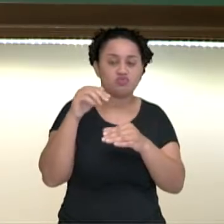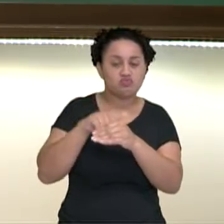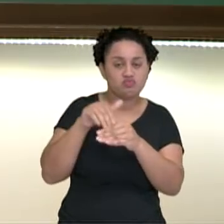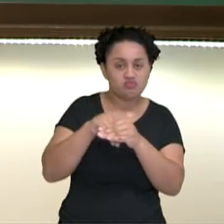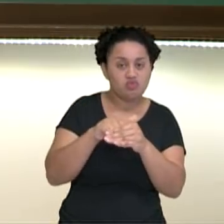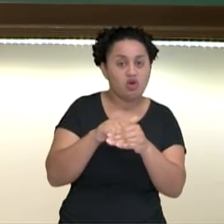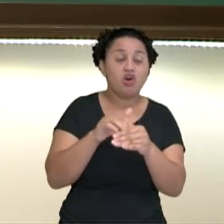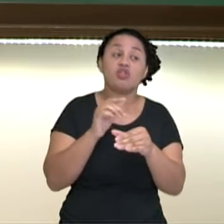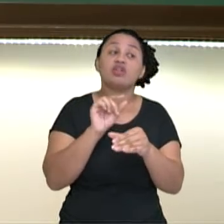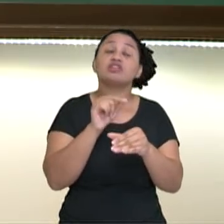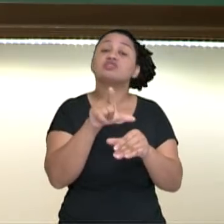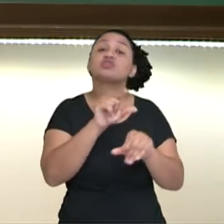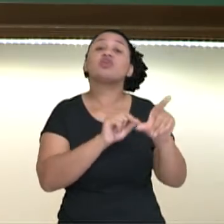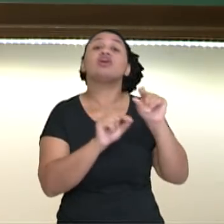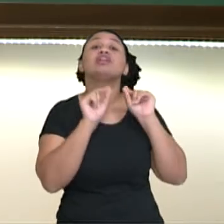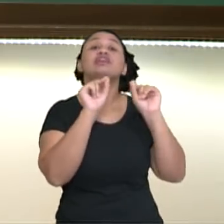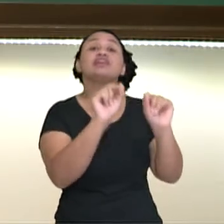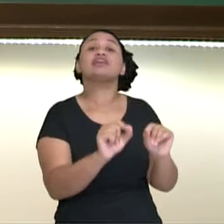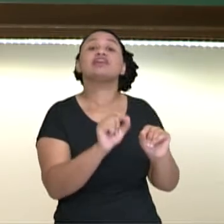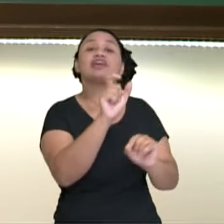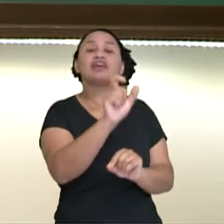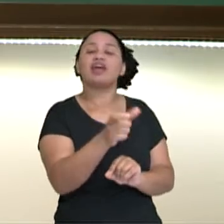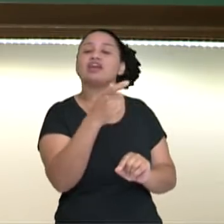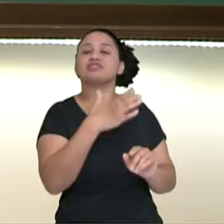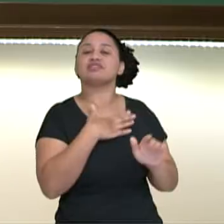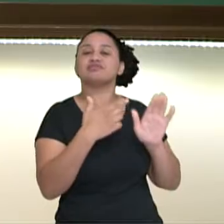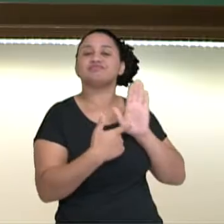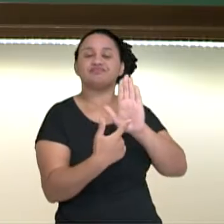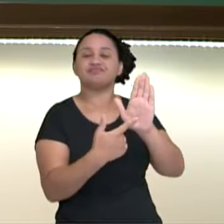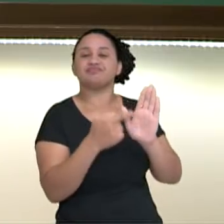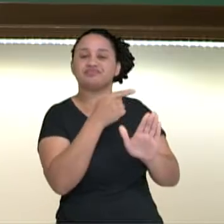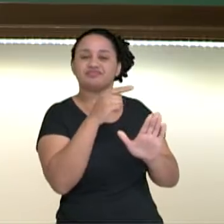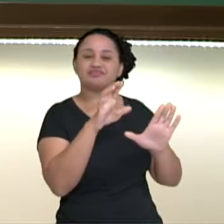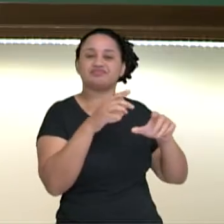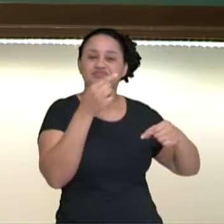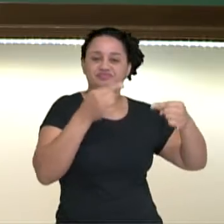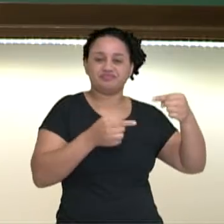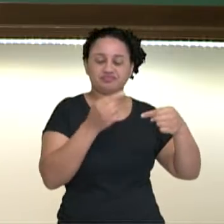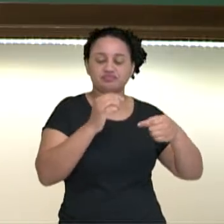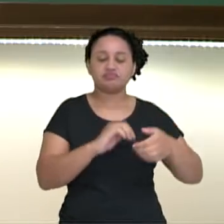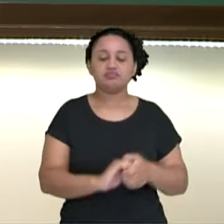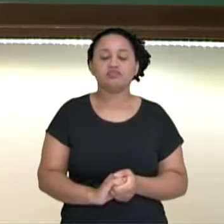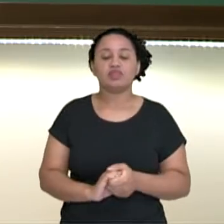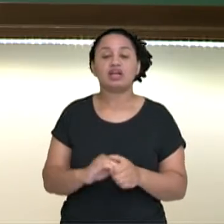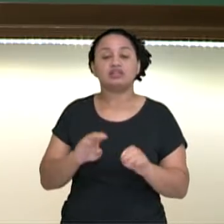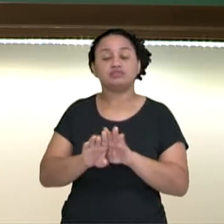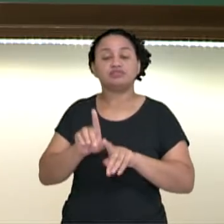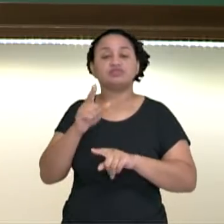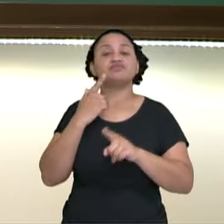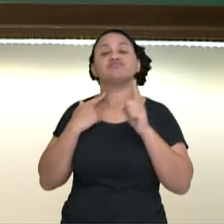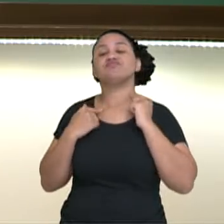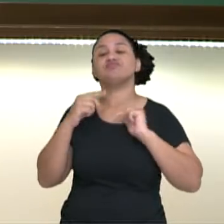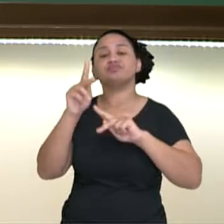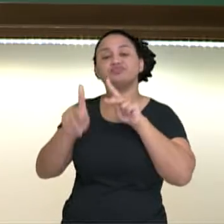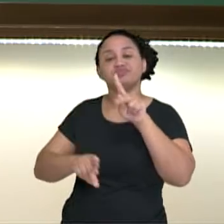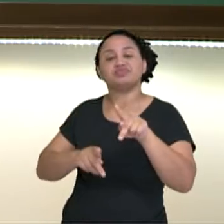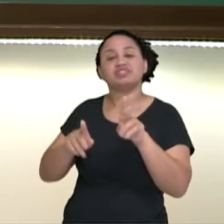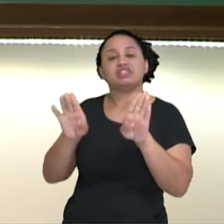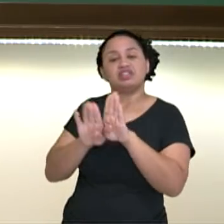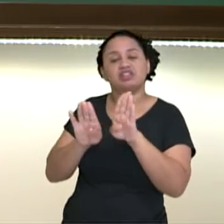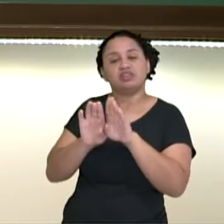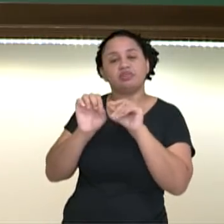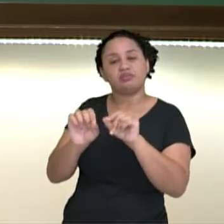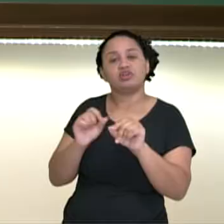quer representando ele. E mais ainda, dentro então da vontade do cidadão, ele também